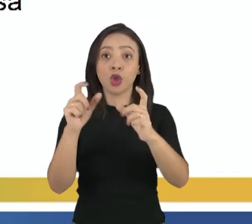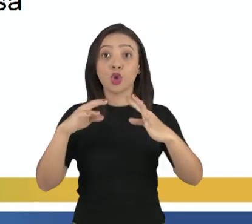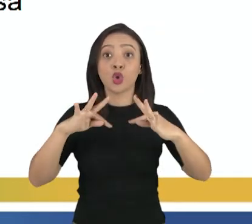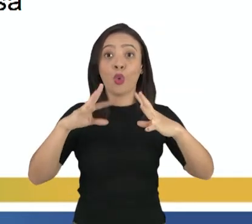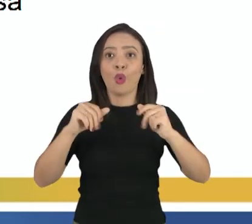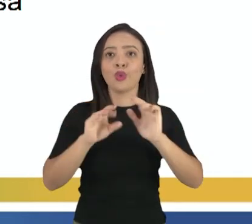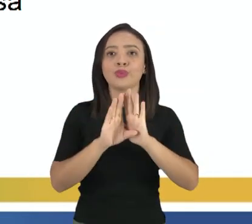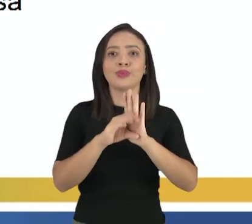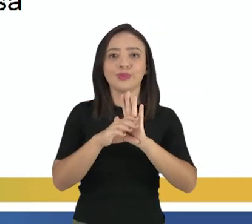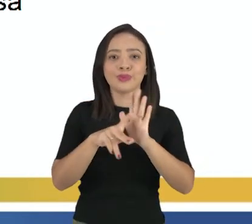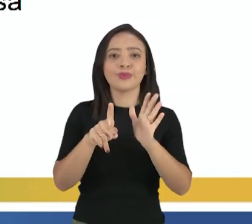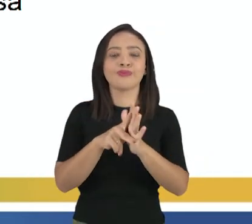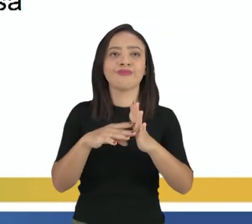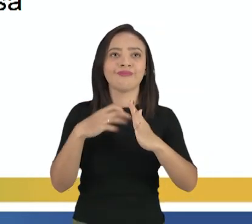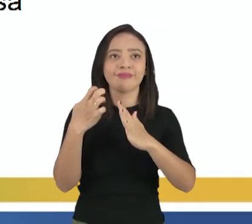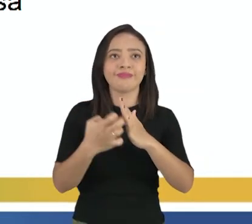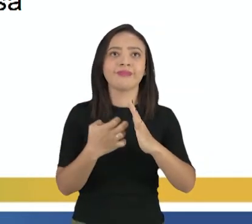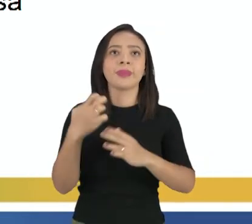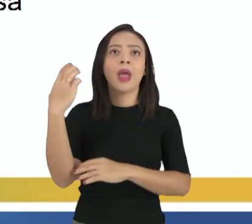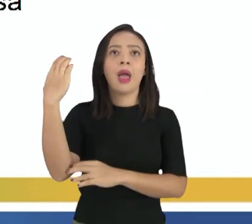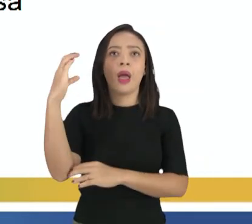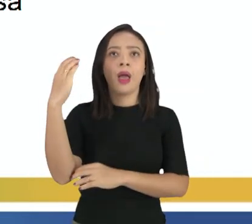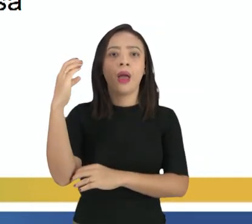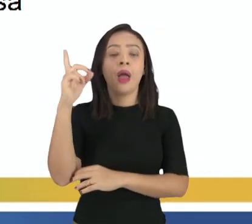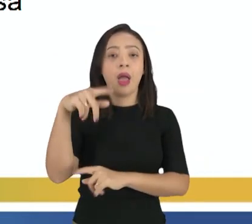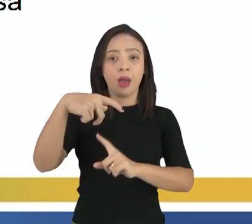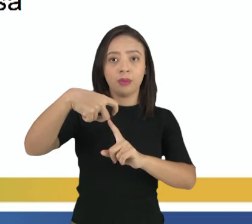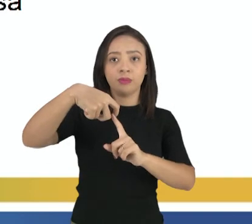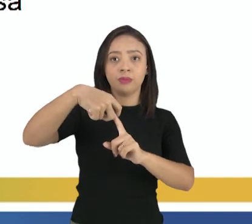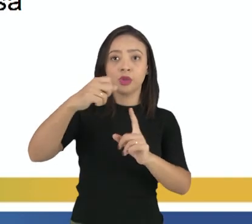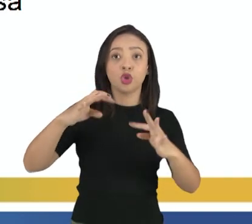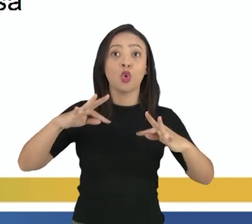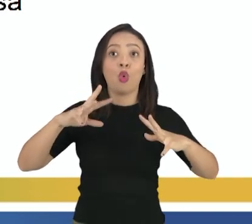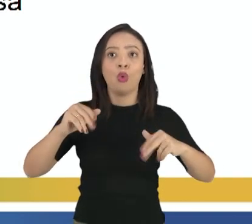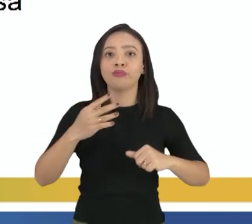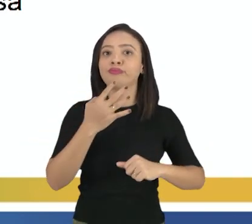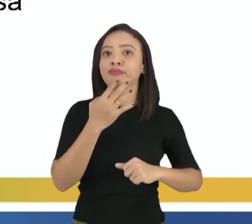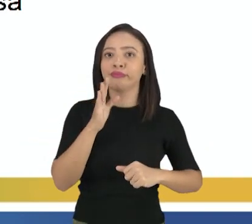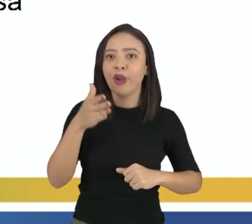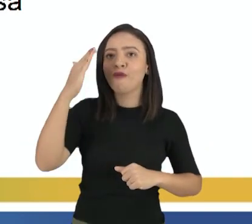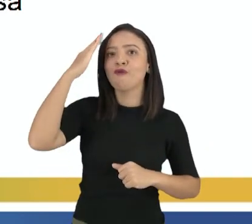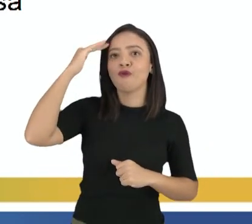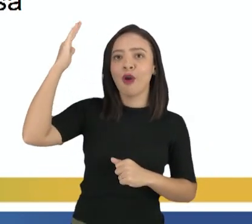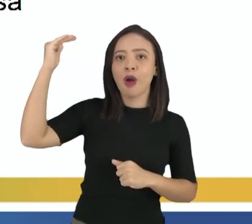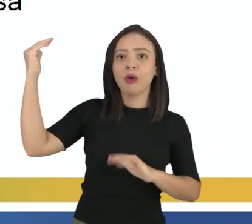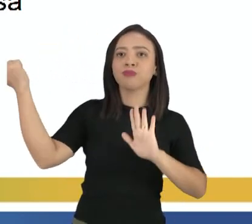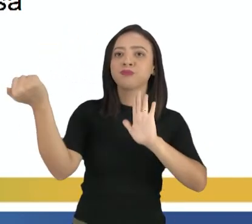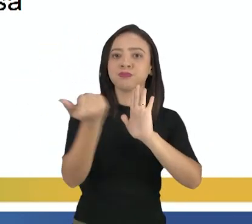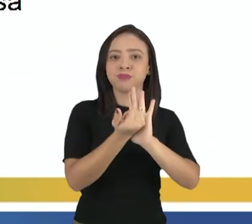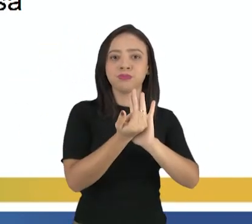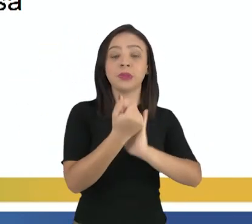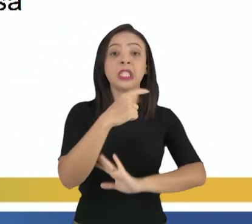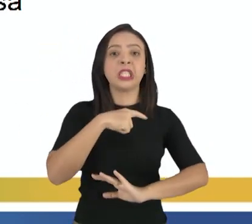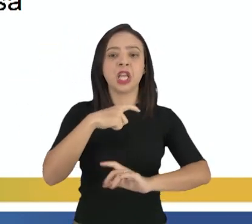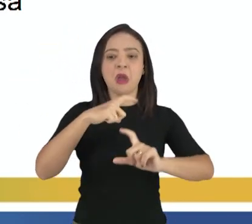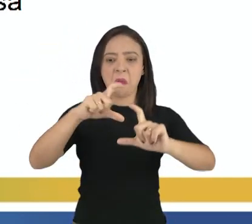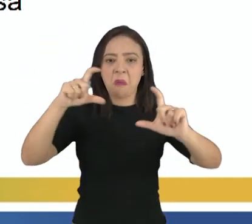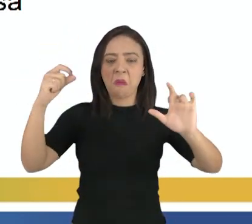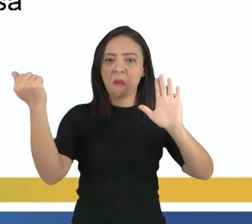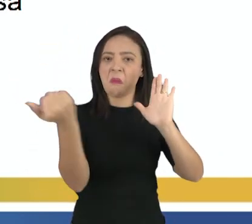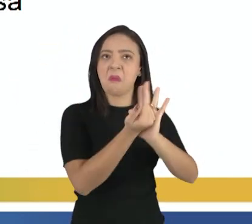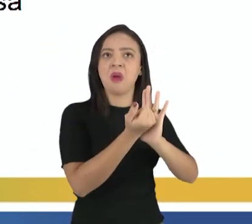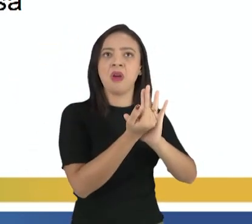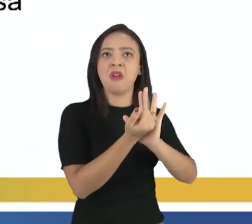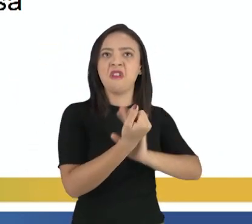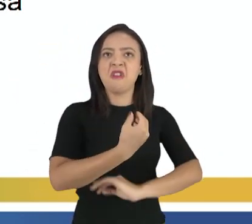empresa. A Coca-Cola, marca de refrigerante reconhecida mundialmente, tem um marcante slogan: Viva